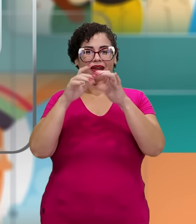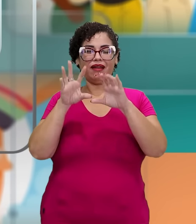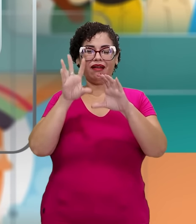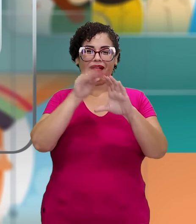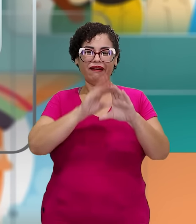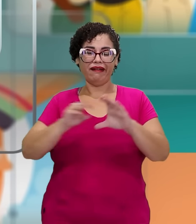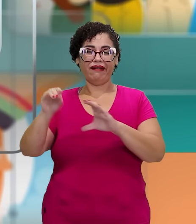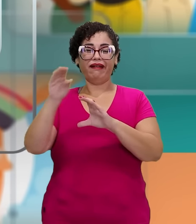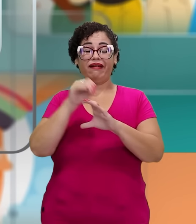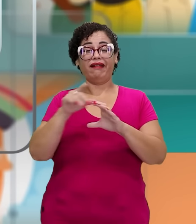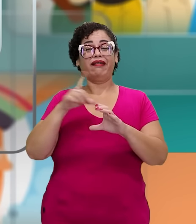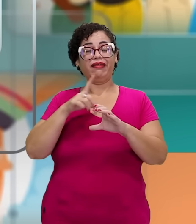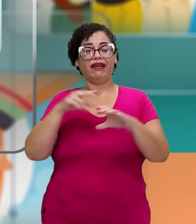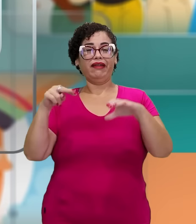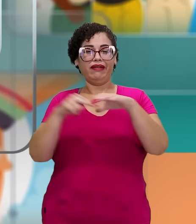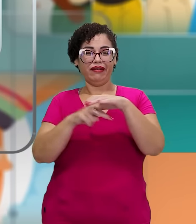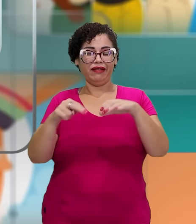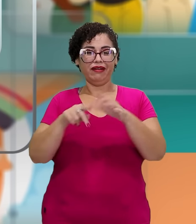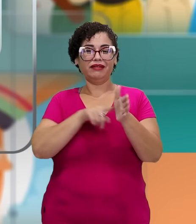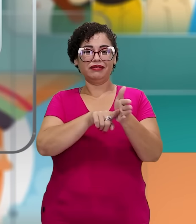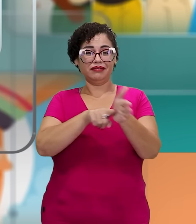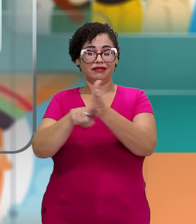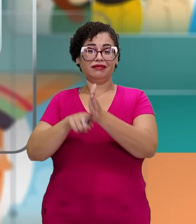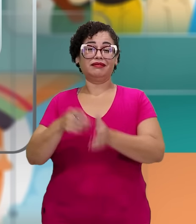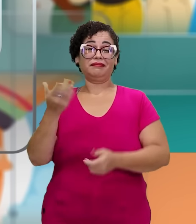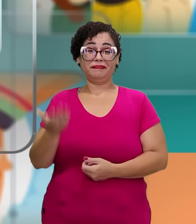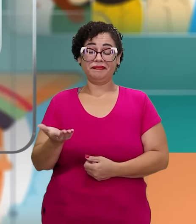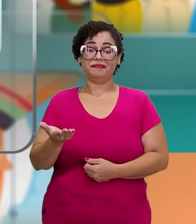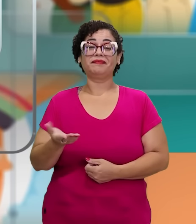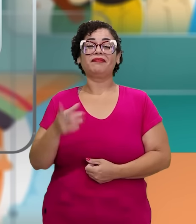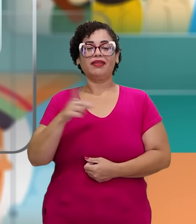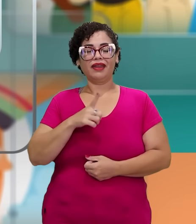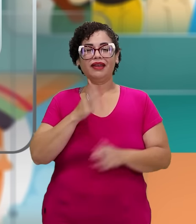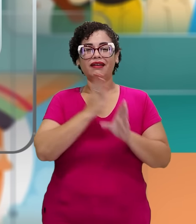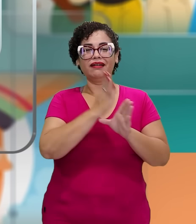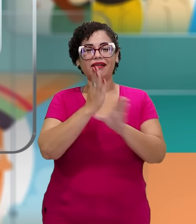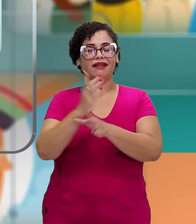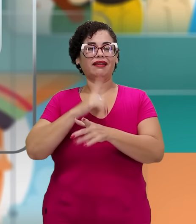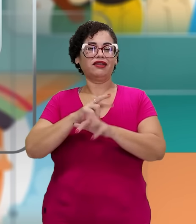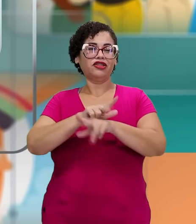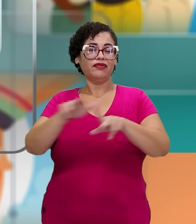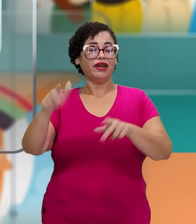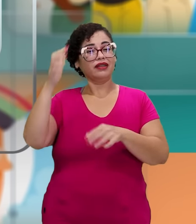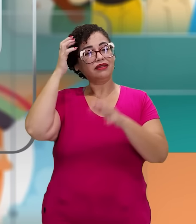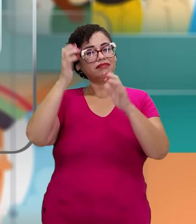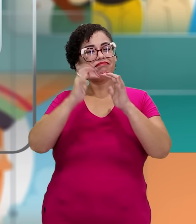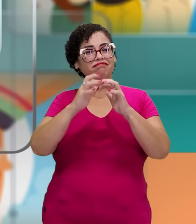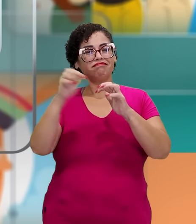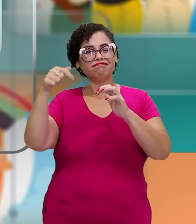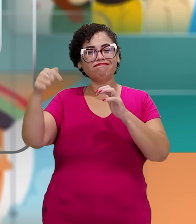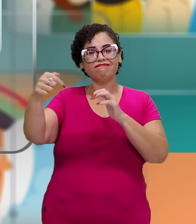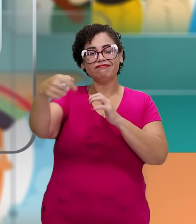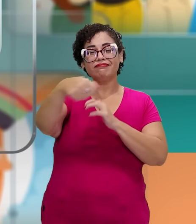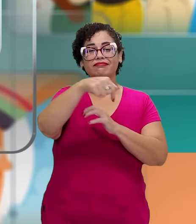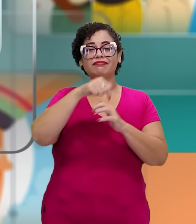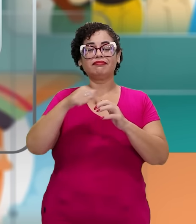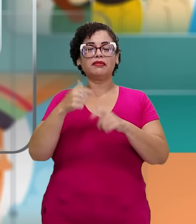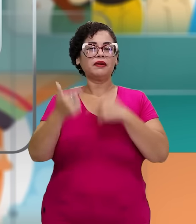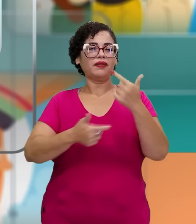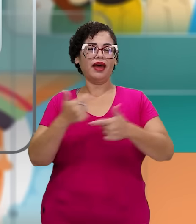como as conduzidos por just eal identificaram diferenças na ativação cerebral durante tarefas